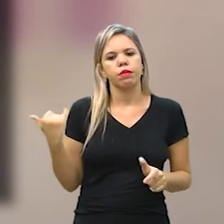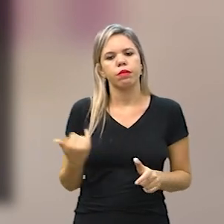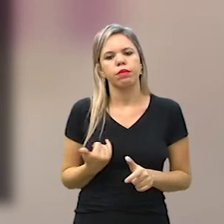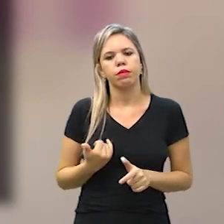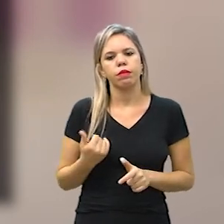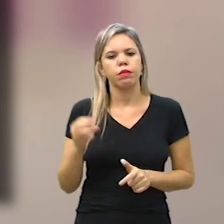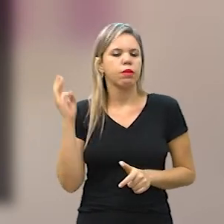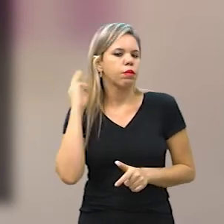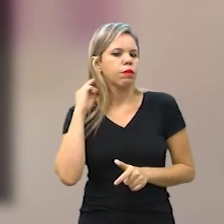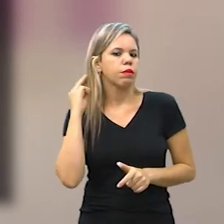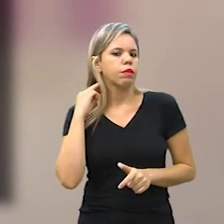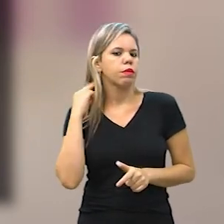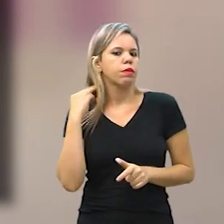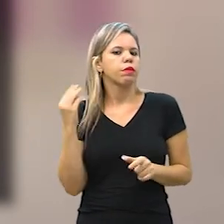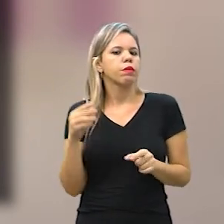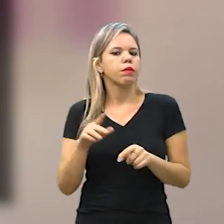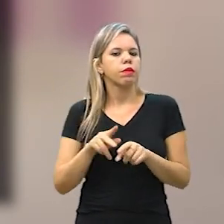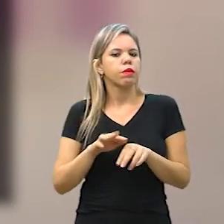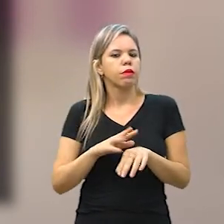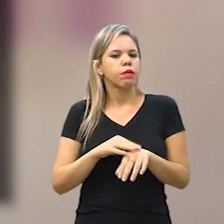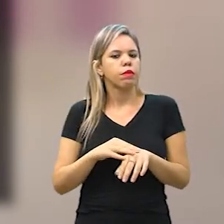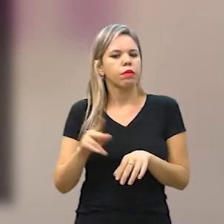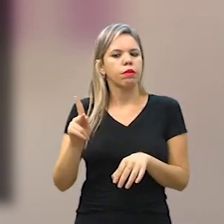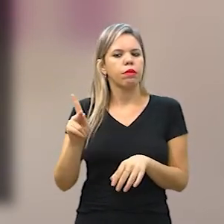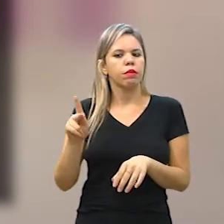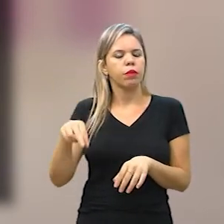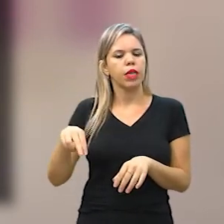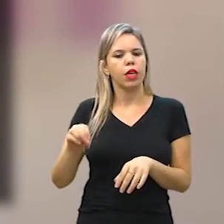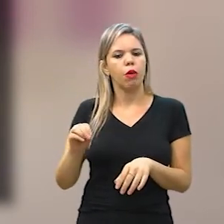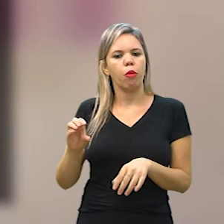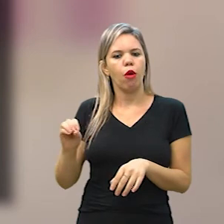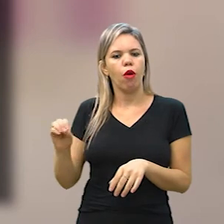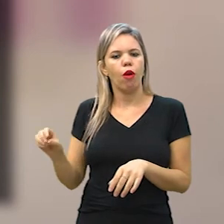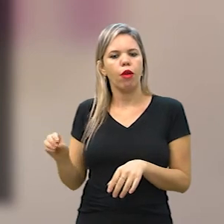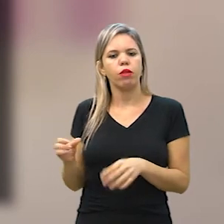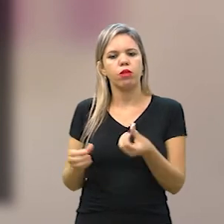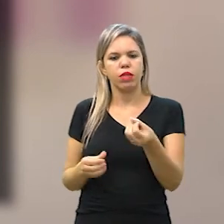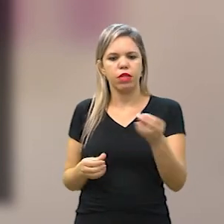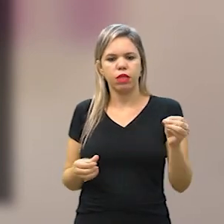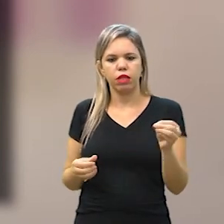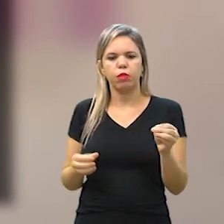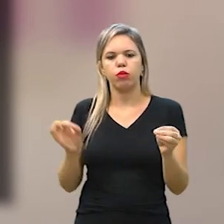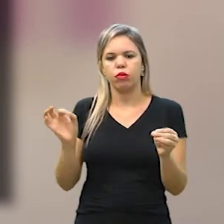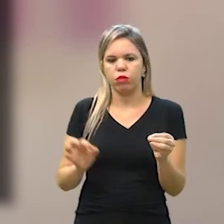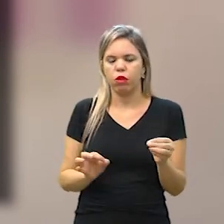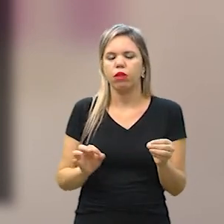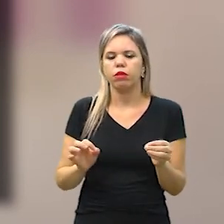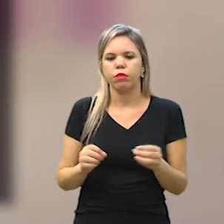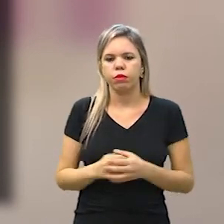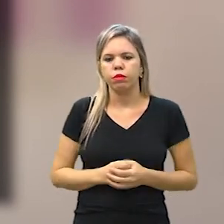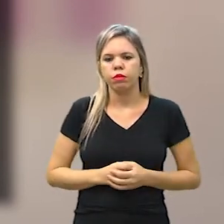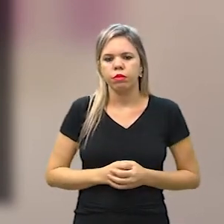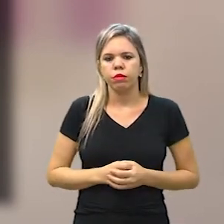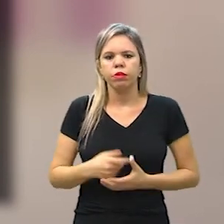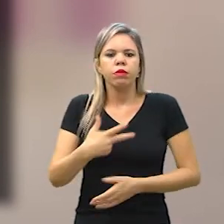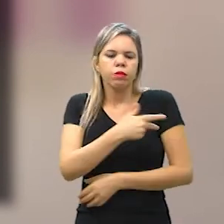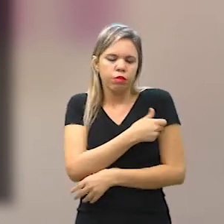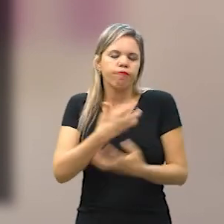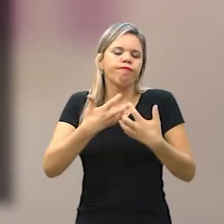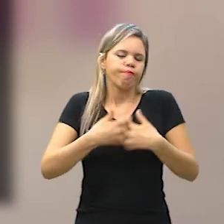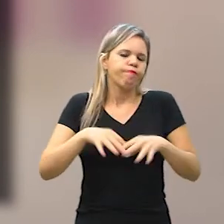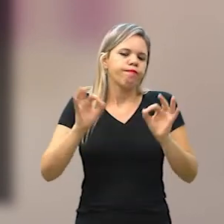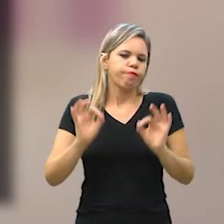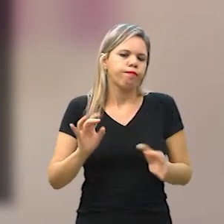etária por meningite, por pneumococo, na ordem de 60%. Tá? Então, assim, ela é uma vacina